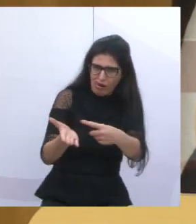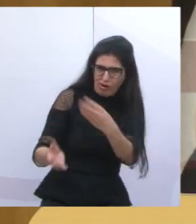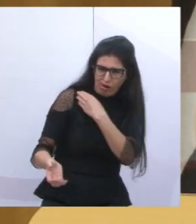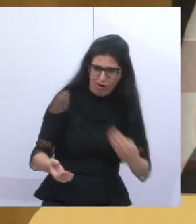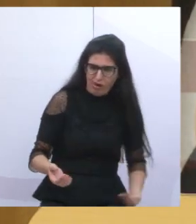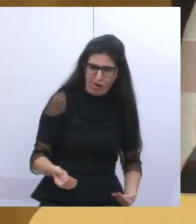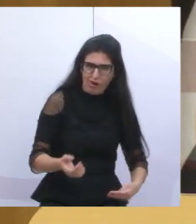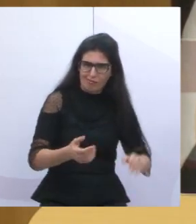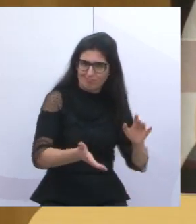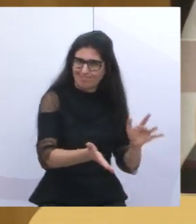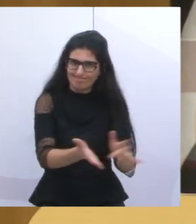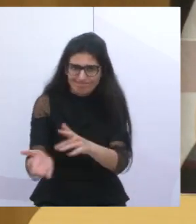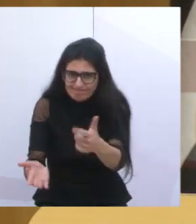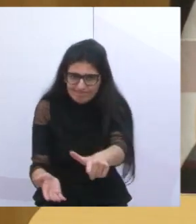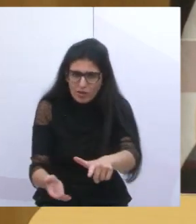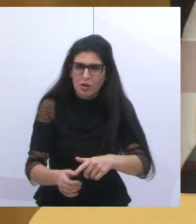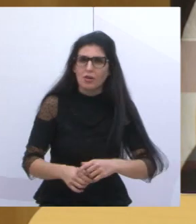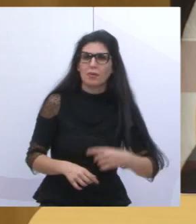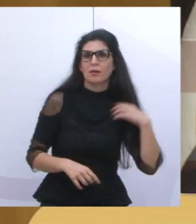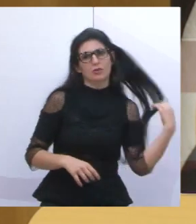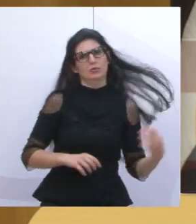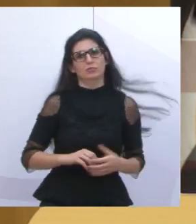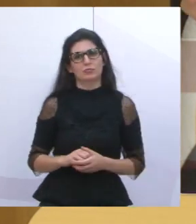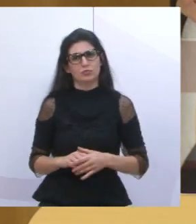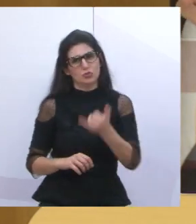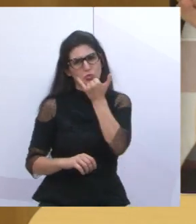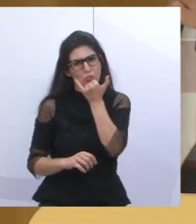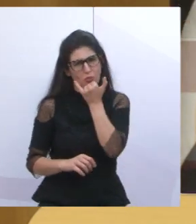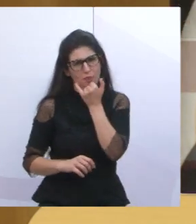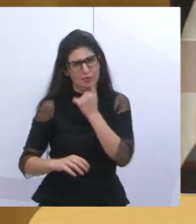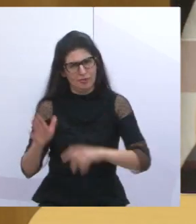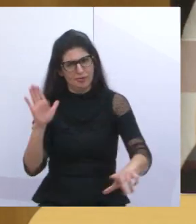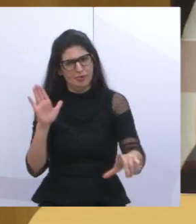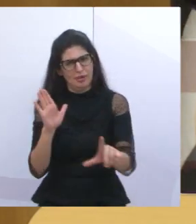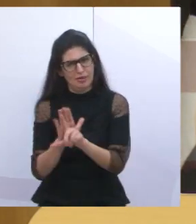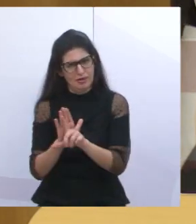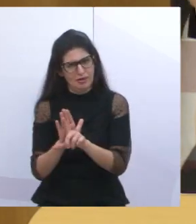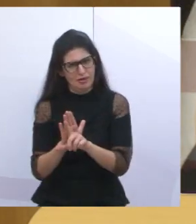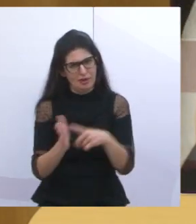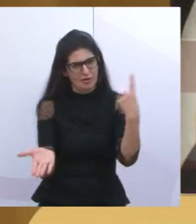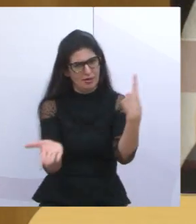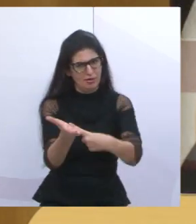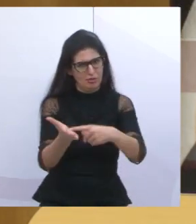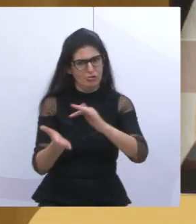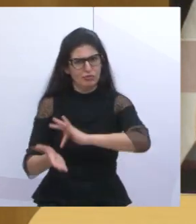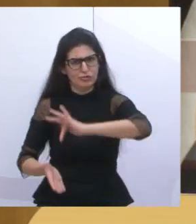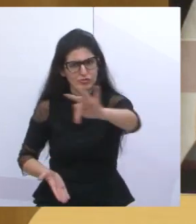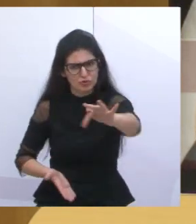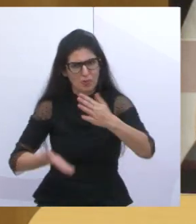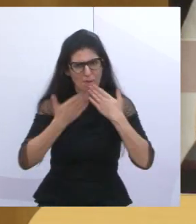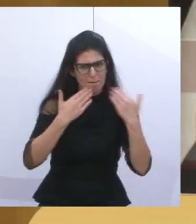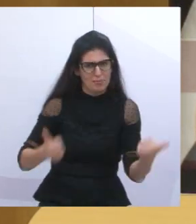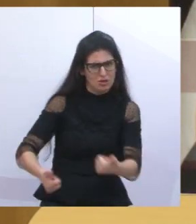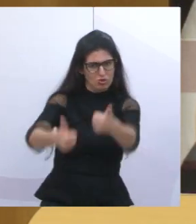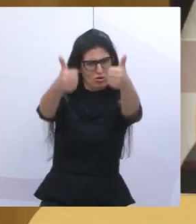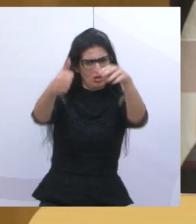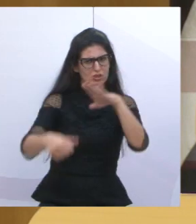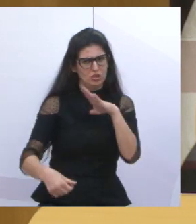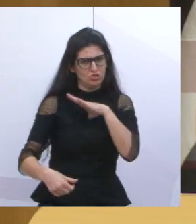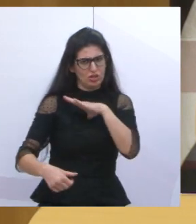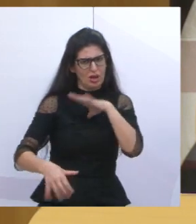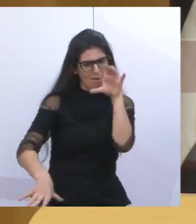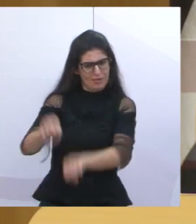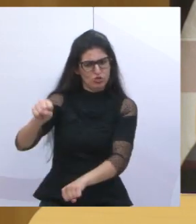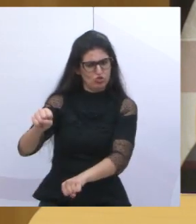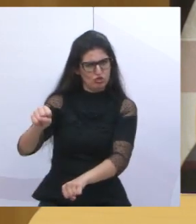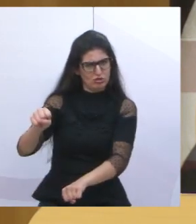hoje, nós vamos enterrar a lei de parceria do plano de contribuição e melhoramentos do município de Jacareí. Eu